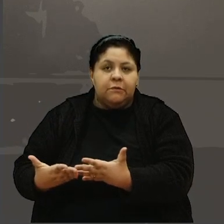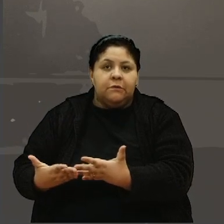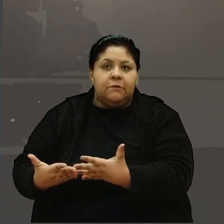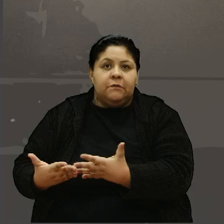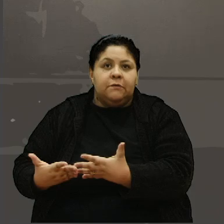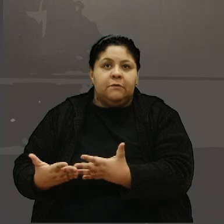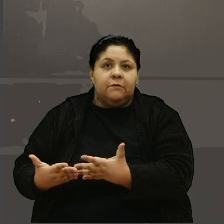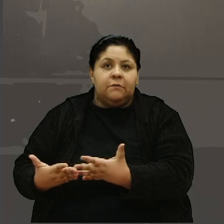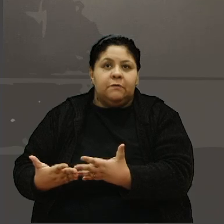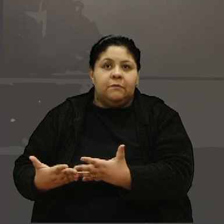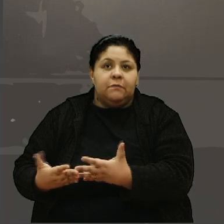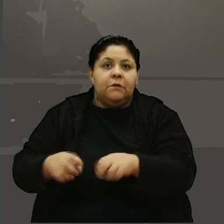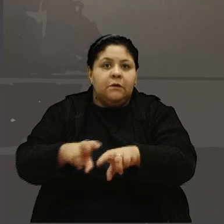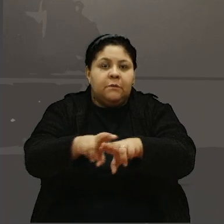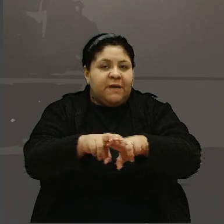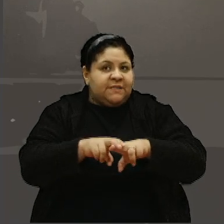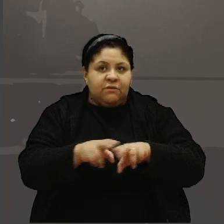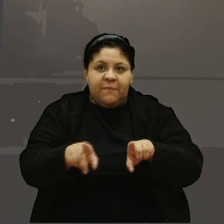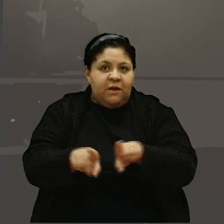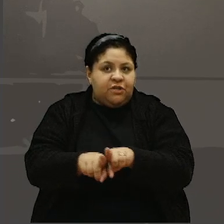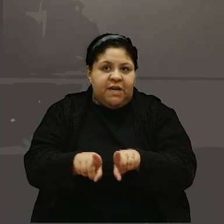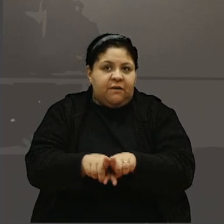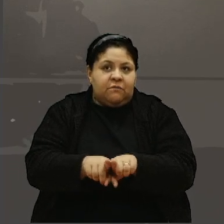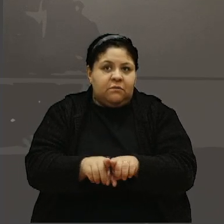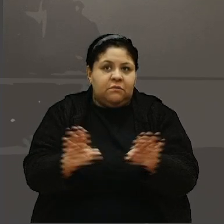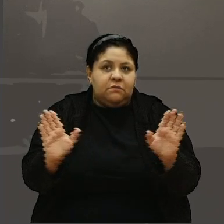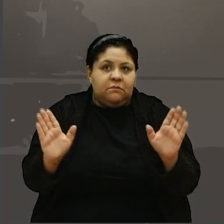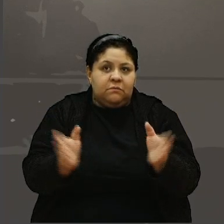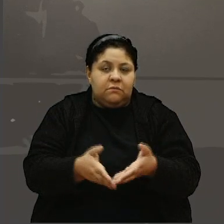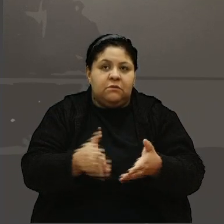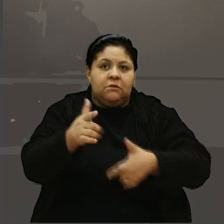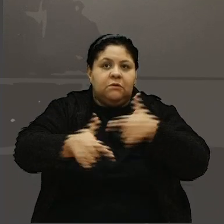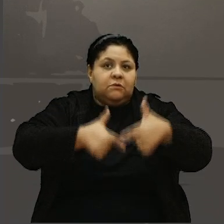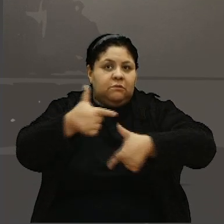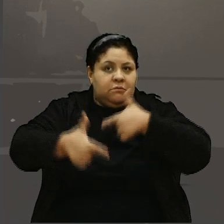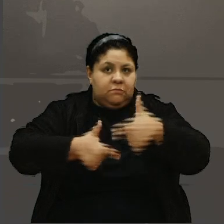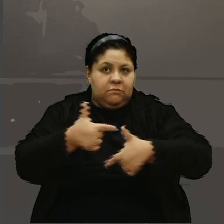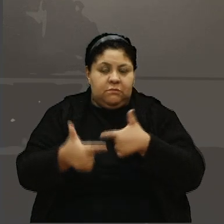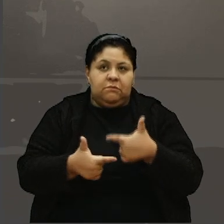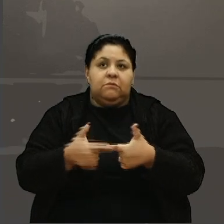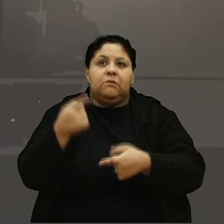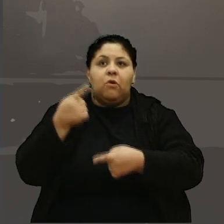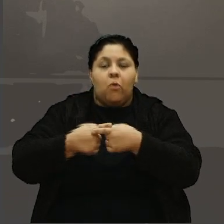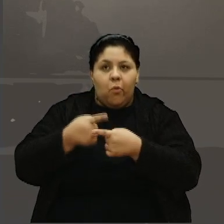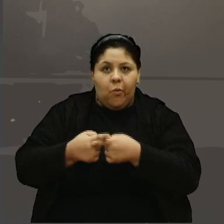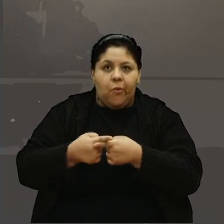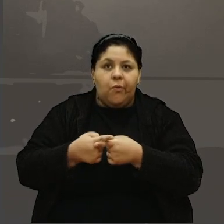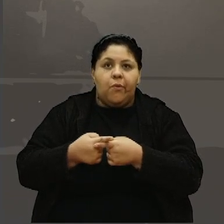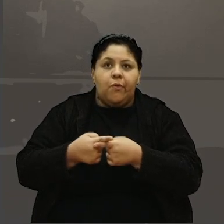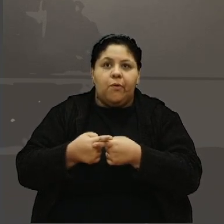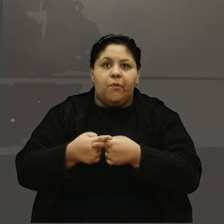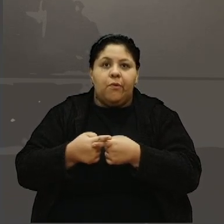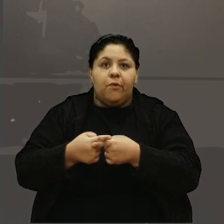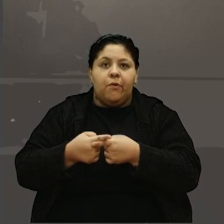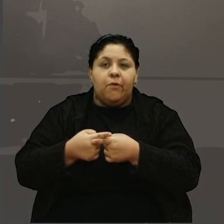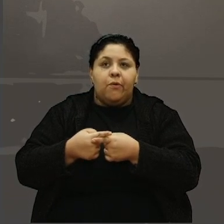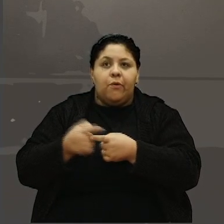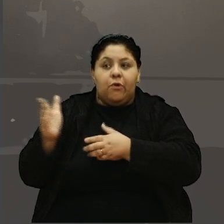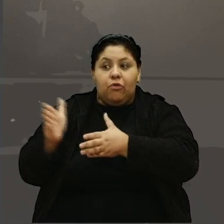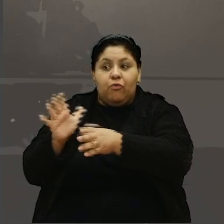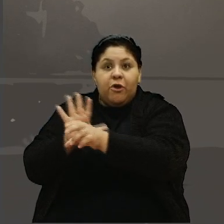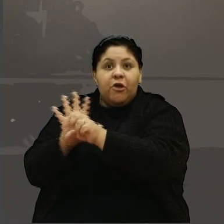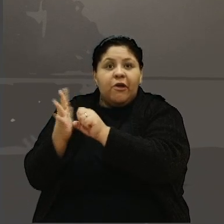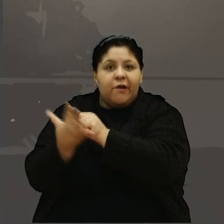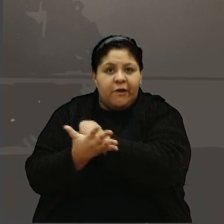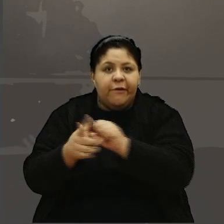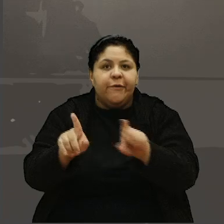isso, nós já estruturamos, estamos trabalhando, porque desde o período da pandemia